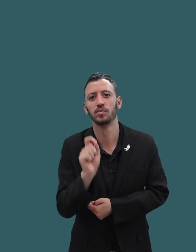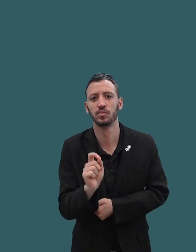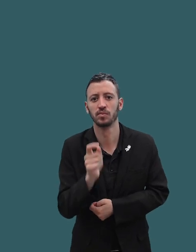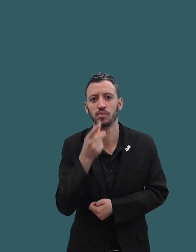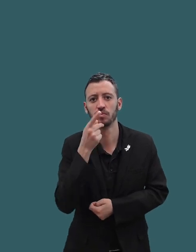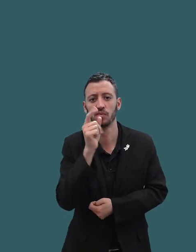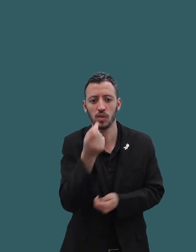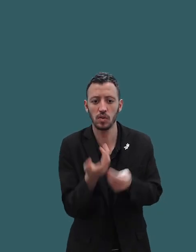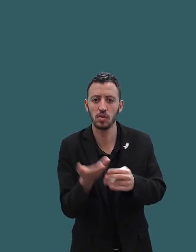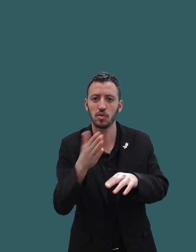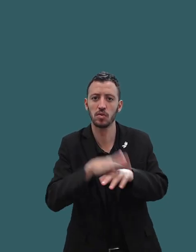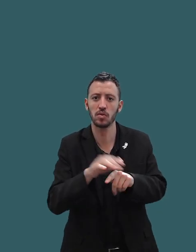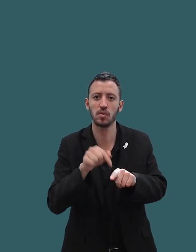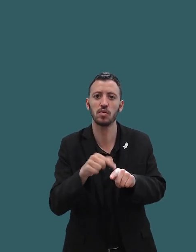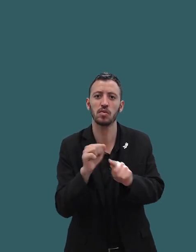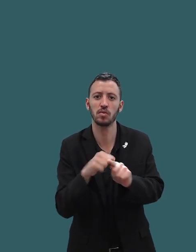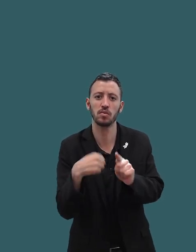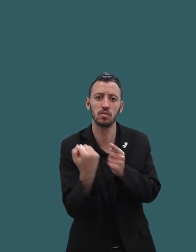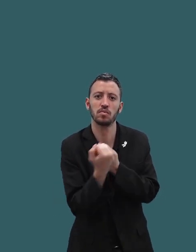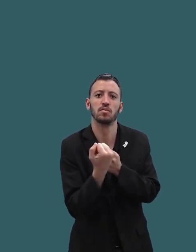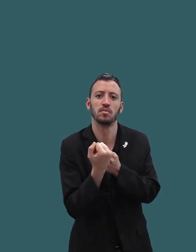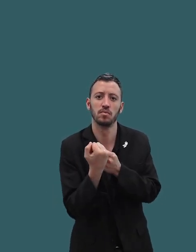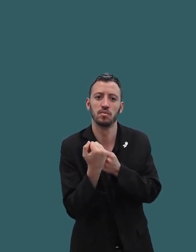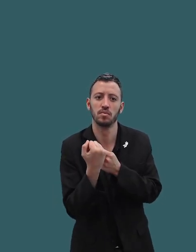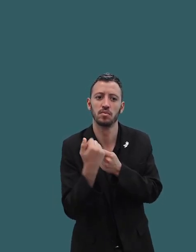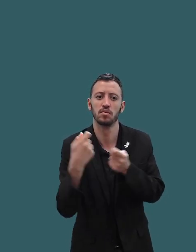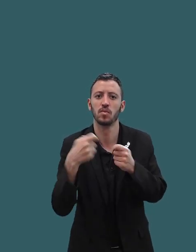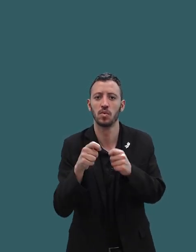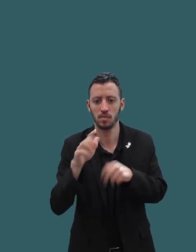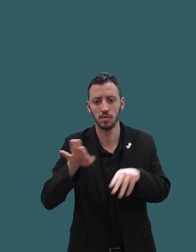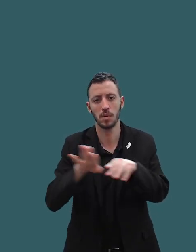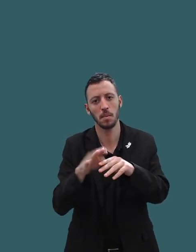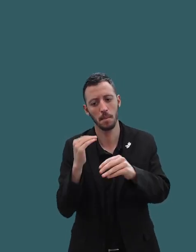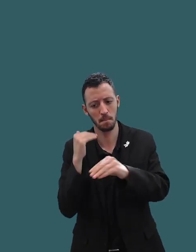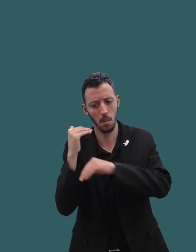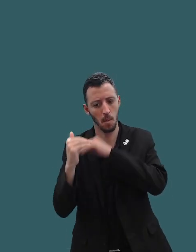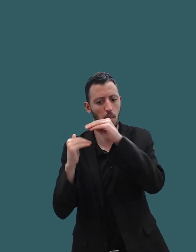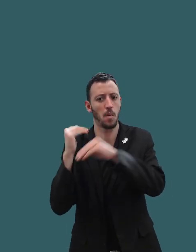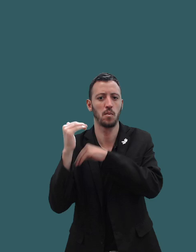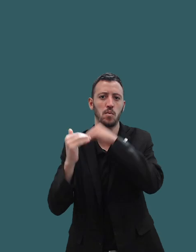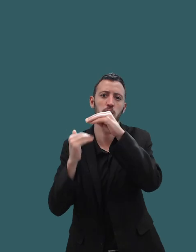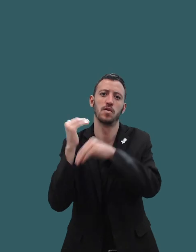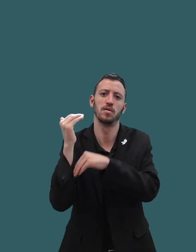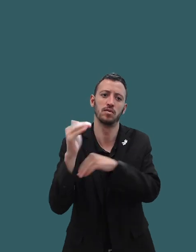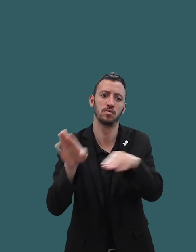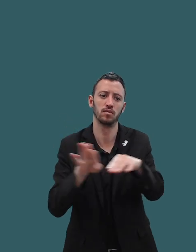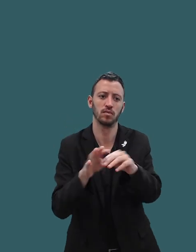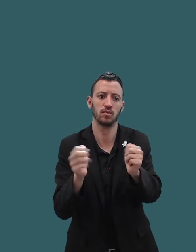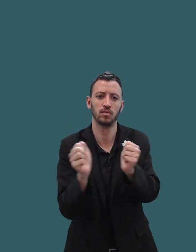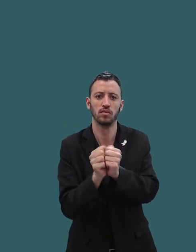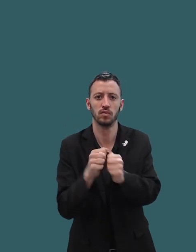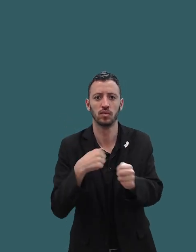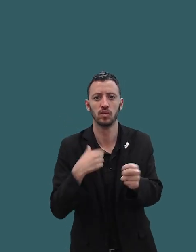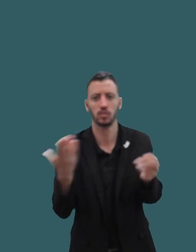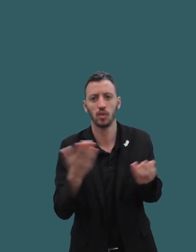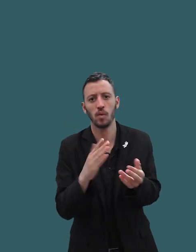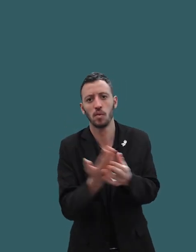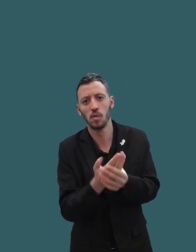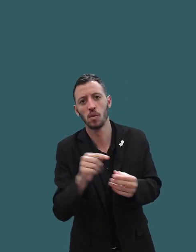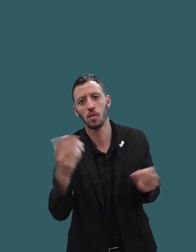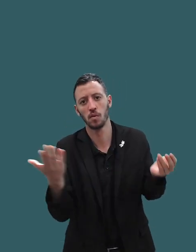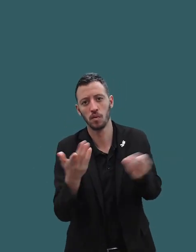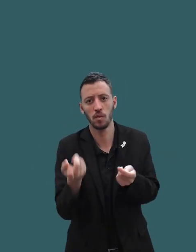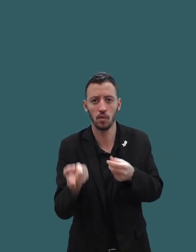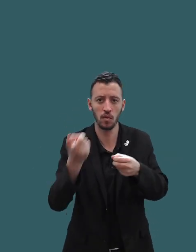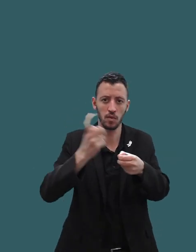dizer, é inclusão social, mas é desenvolvimento. Então, aqui nós estamos com a pasta retomada da educação